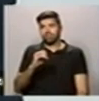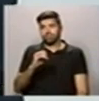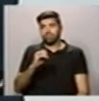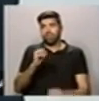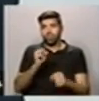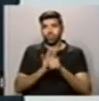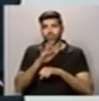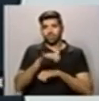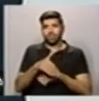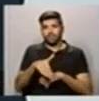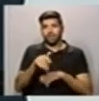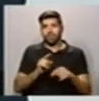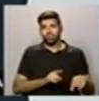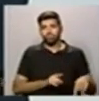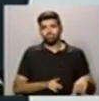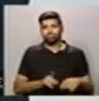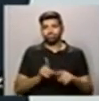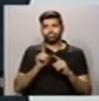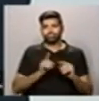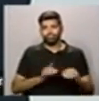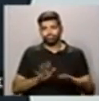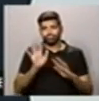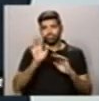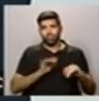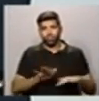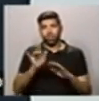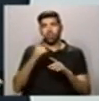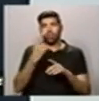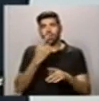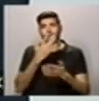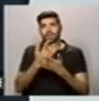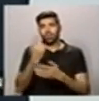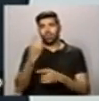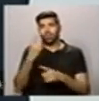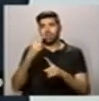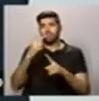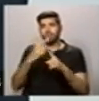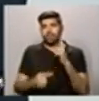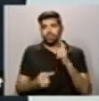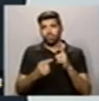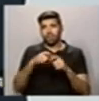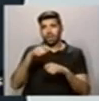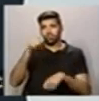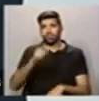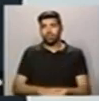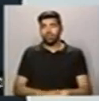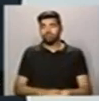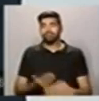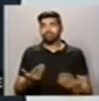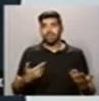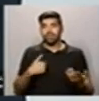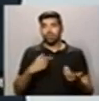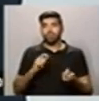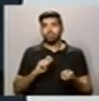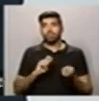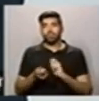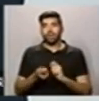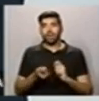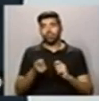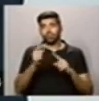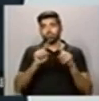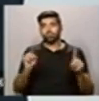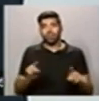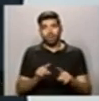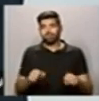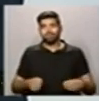a ondulação será de sudoeste com 1 metro ou 1,5 metro de altura. Eu não estou a conseguir mudar os